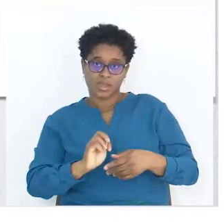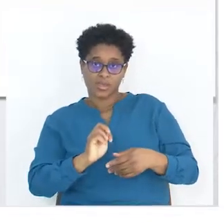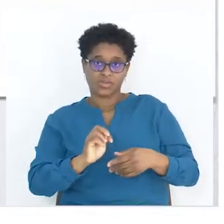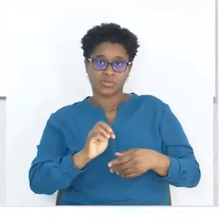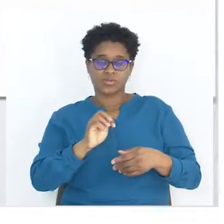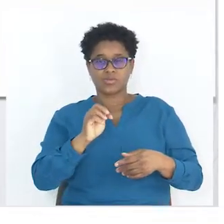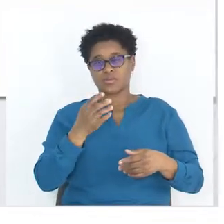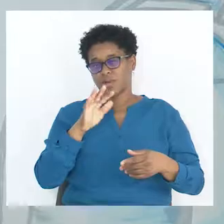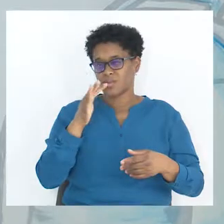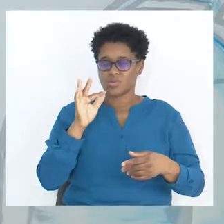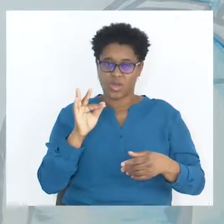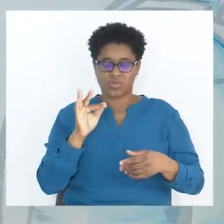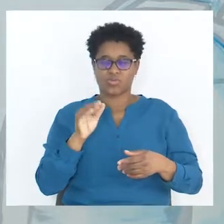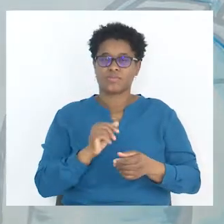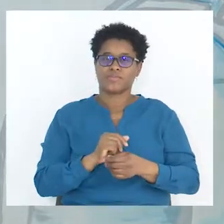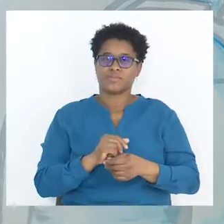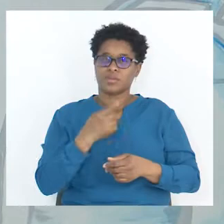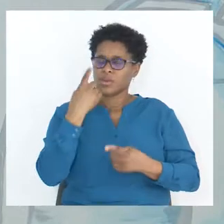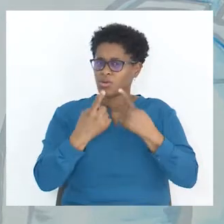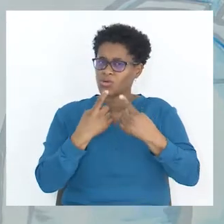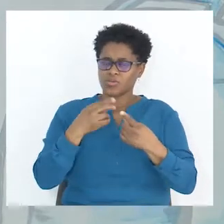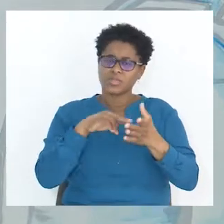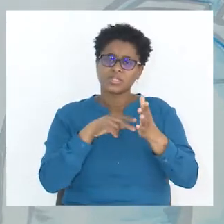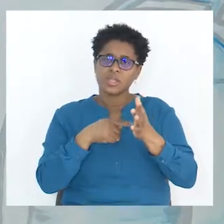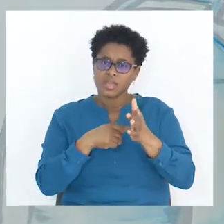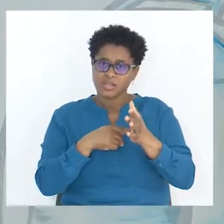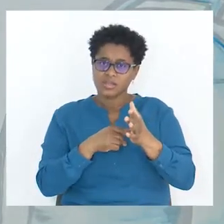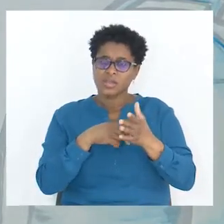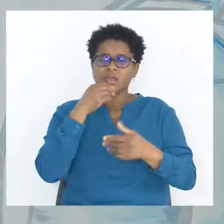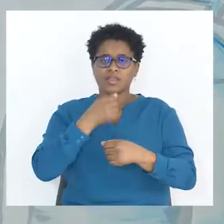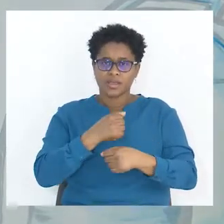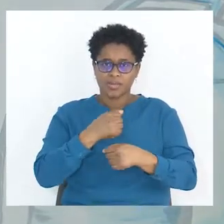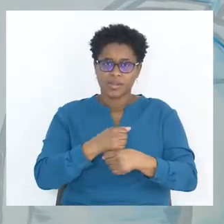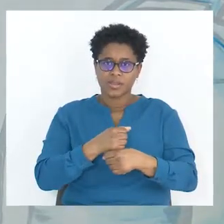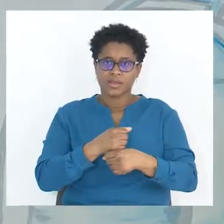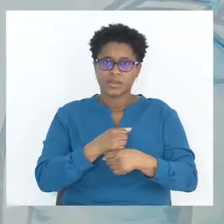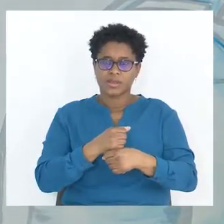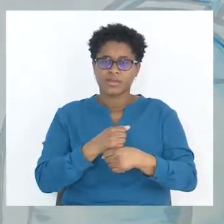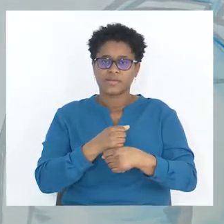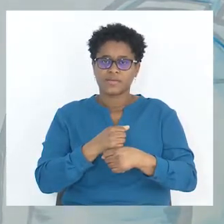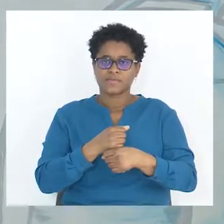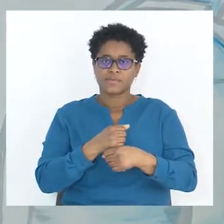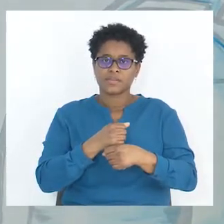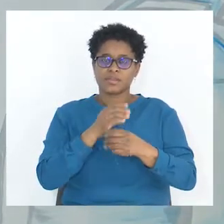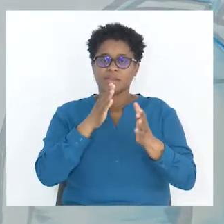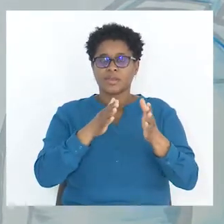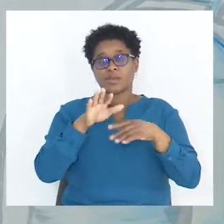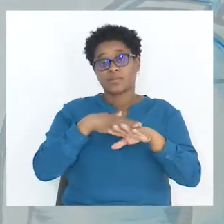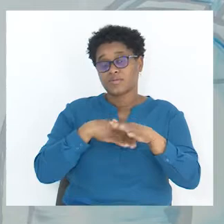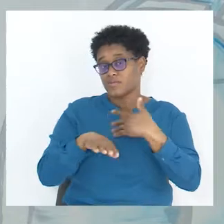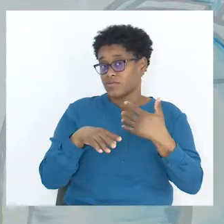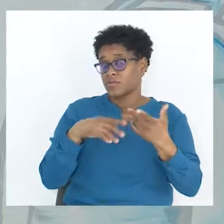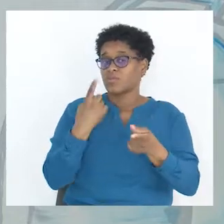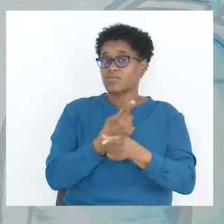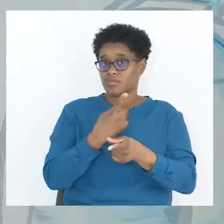o máximo 1/4. Uma dessas técnicas é trabalhar a divisão, ok? Elaborar